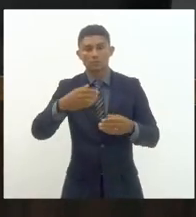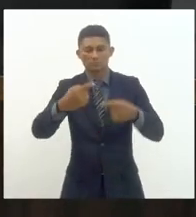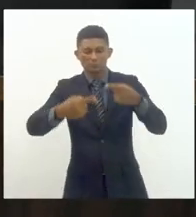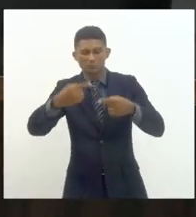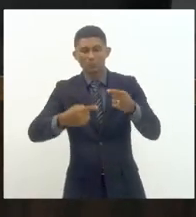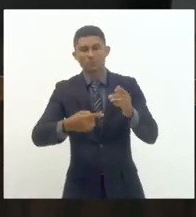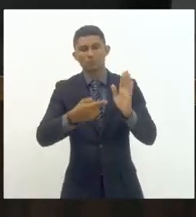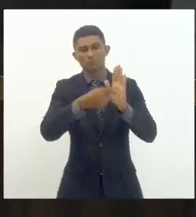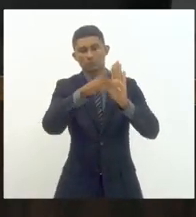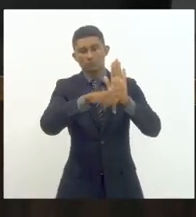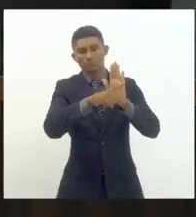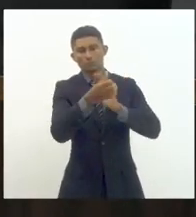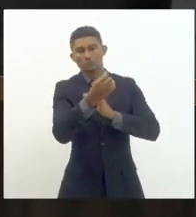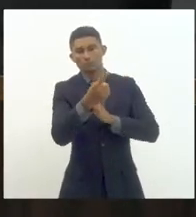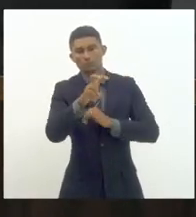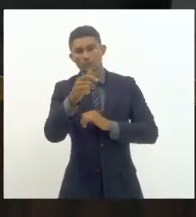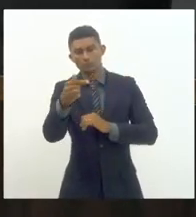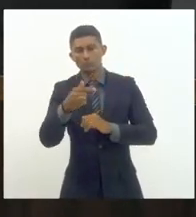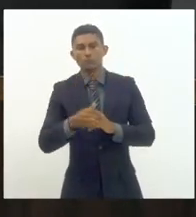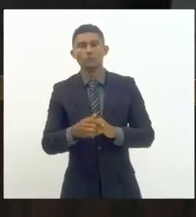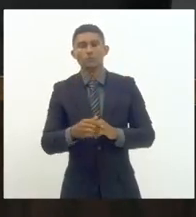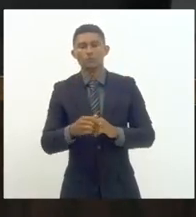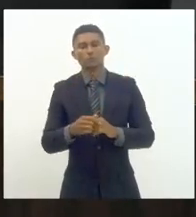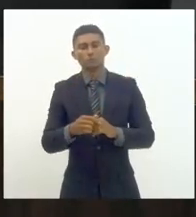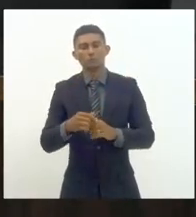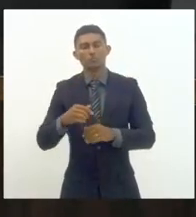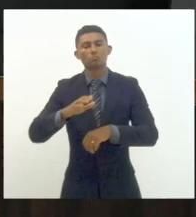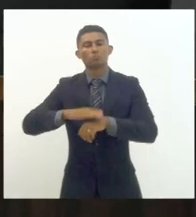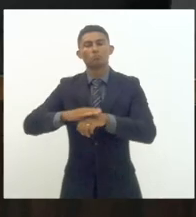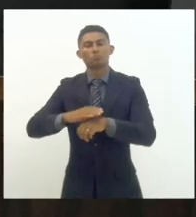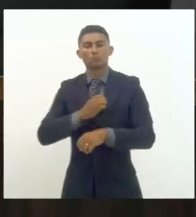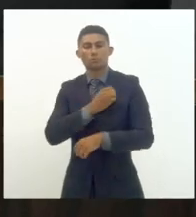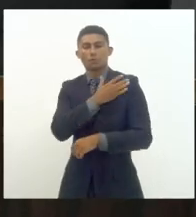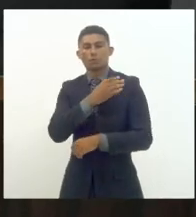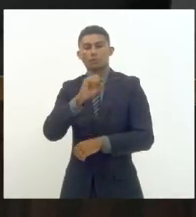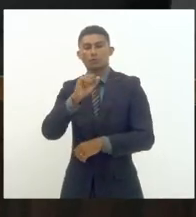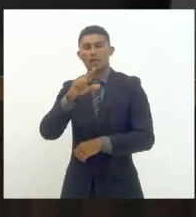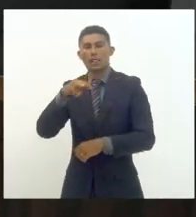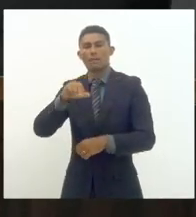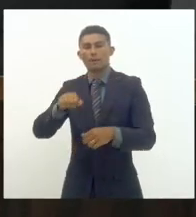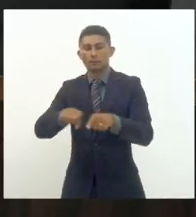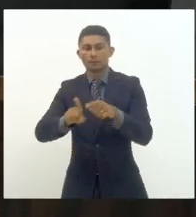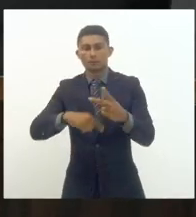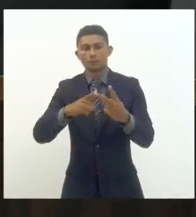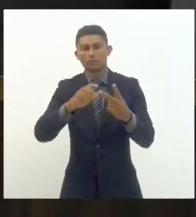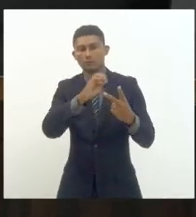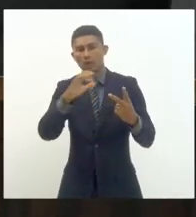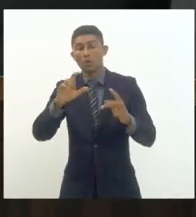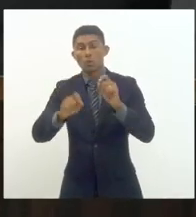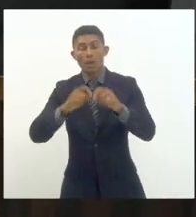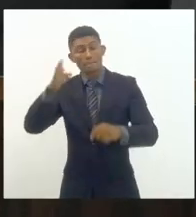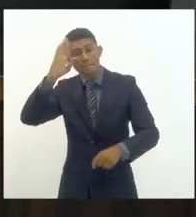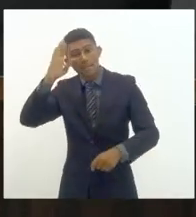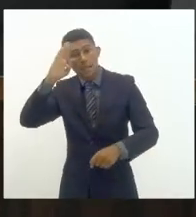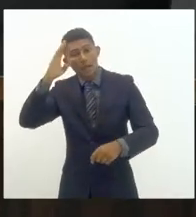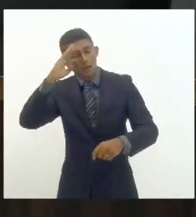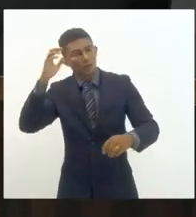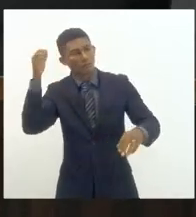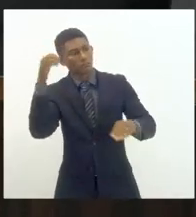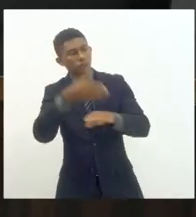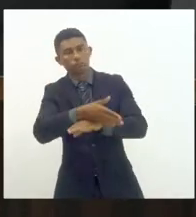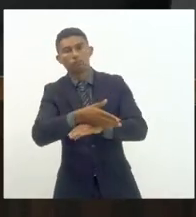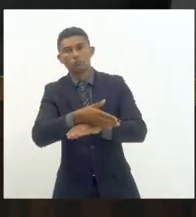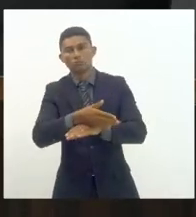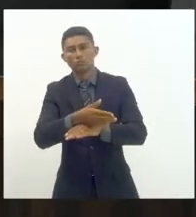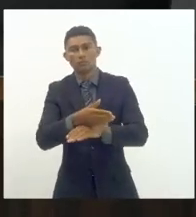lei 6157-22, de autoria do deputado Coronel Salema e André Sileno, que estabelece o ingresso de militares temporários no quadro de